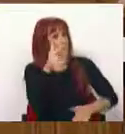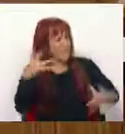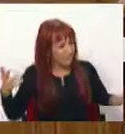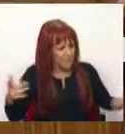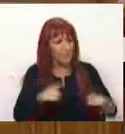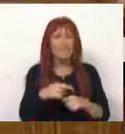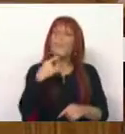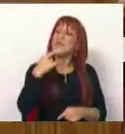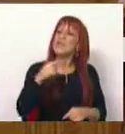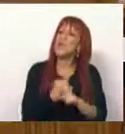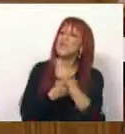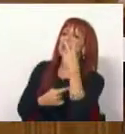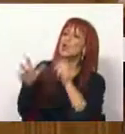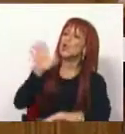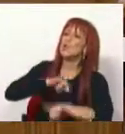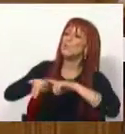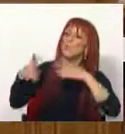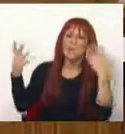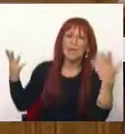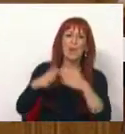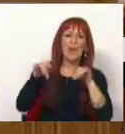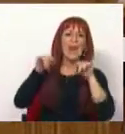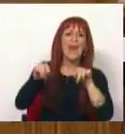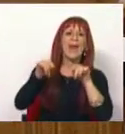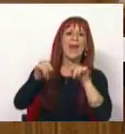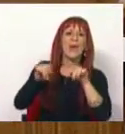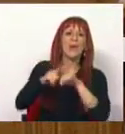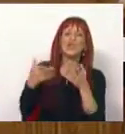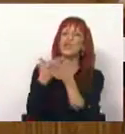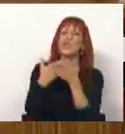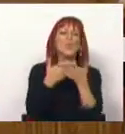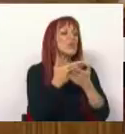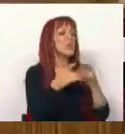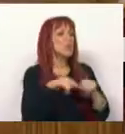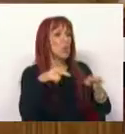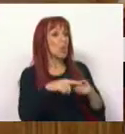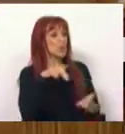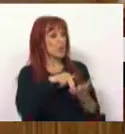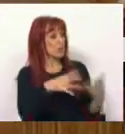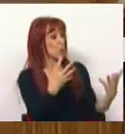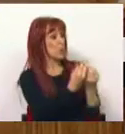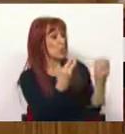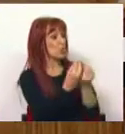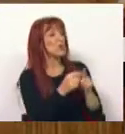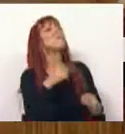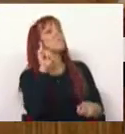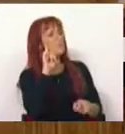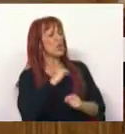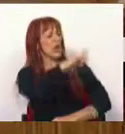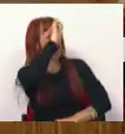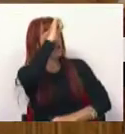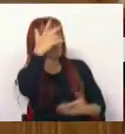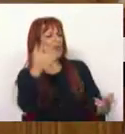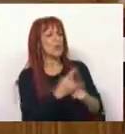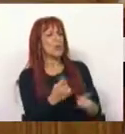Verdes, para lhe dizer duas coisas, Sr. Deputado. Essas negociações ou as posições conjuntas merecem